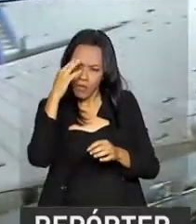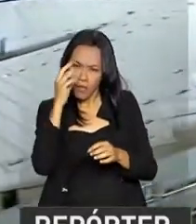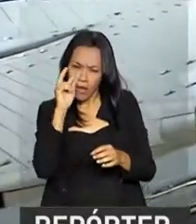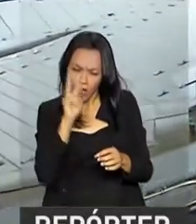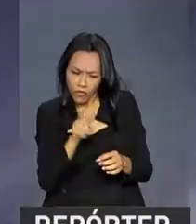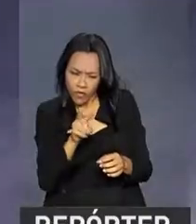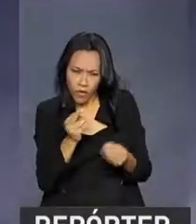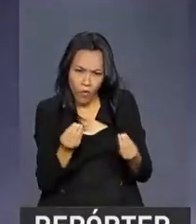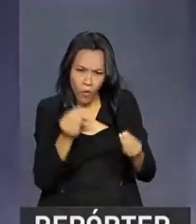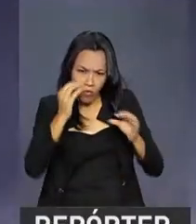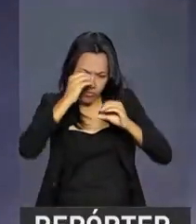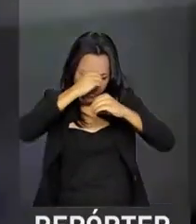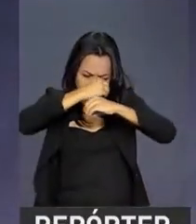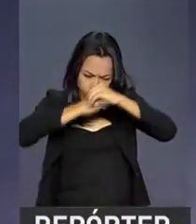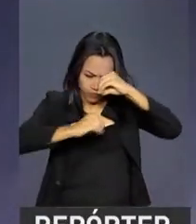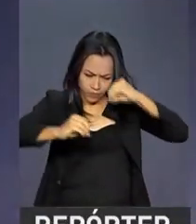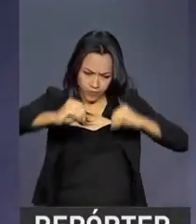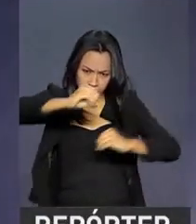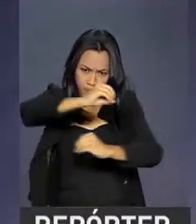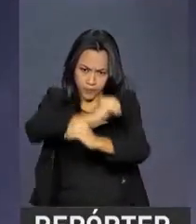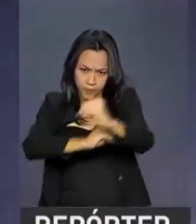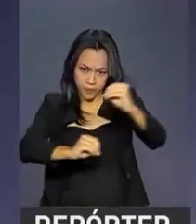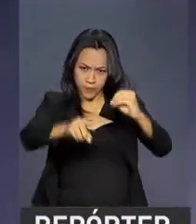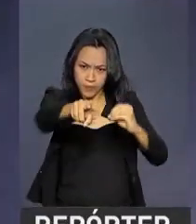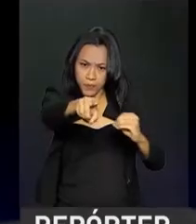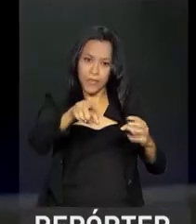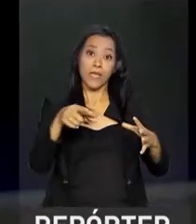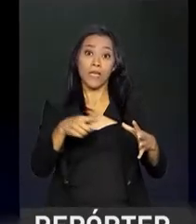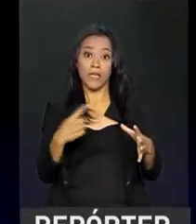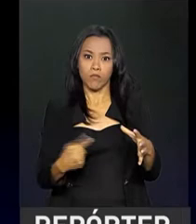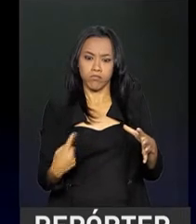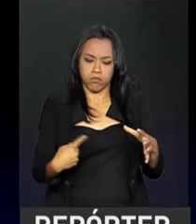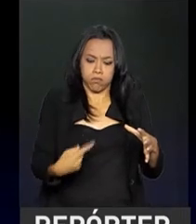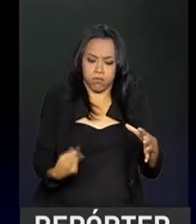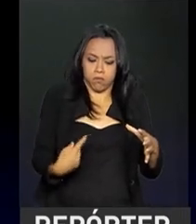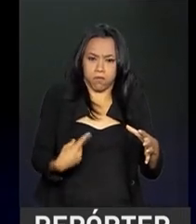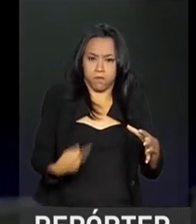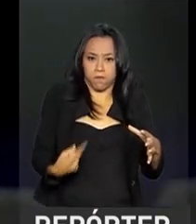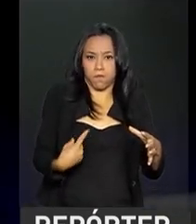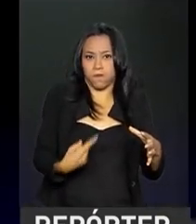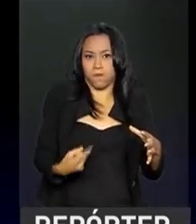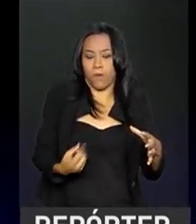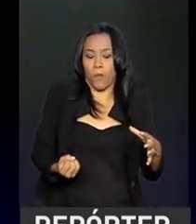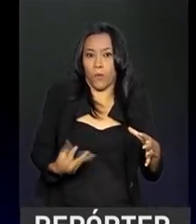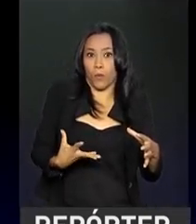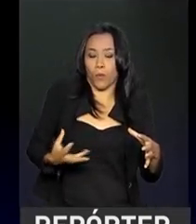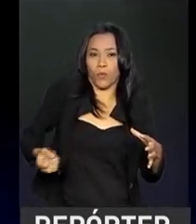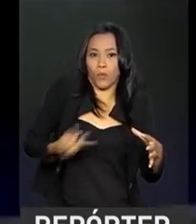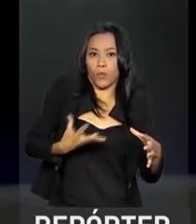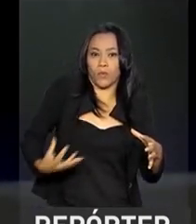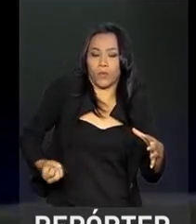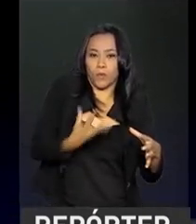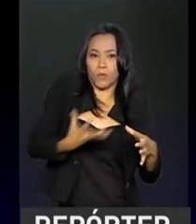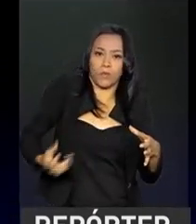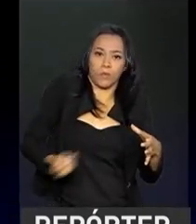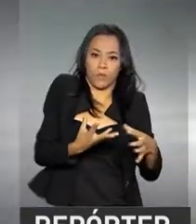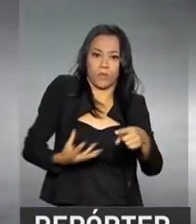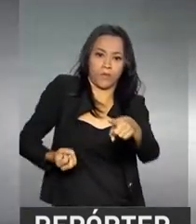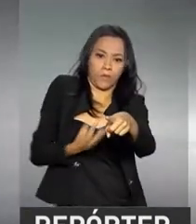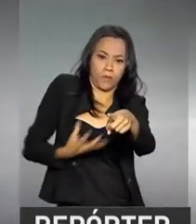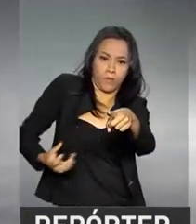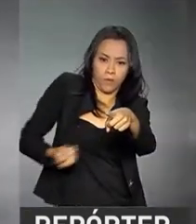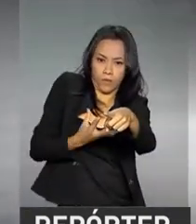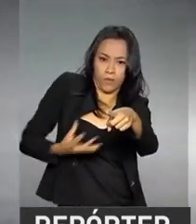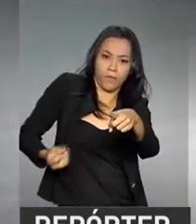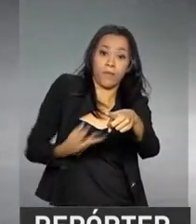máquina. Tudo começa nesse acelerador linear, que gera um tipo de radiação muito brilhante, a luz síncrotron. Essa